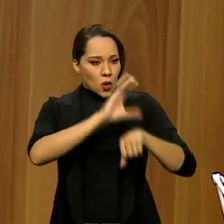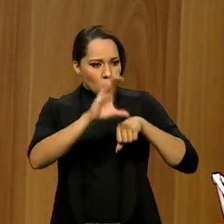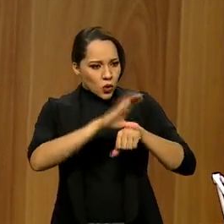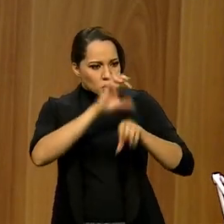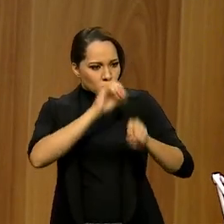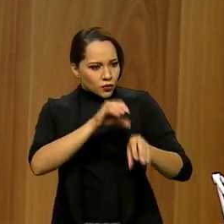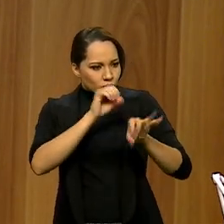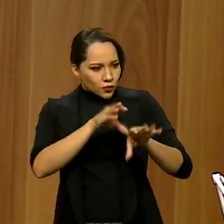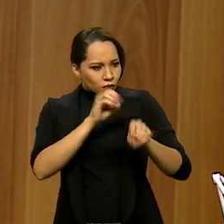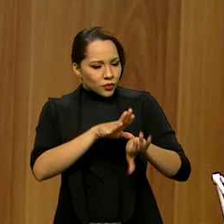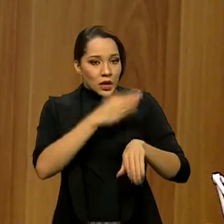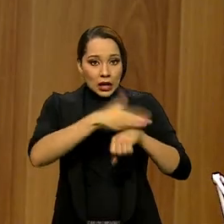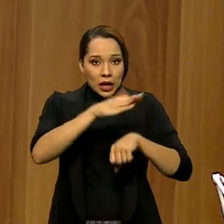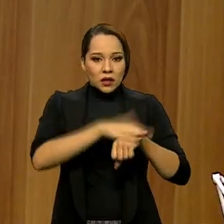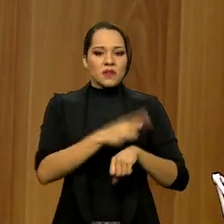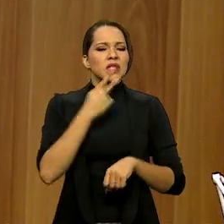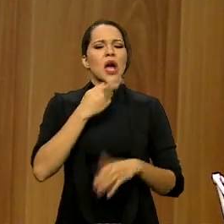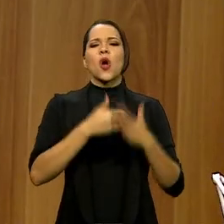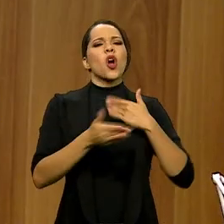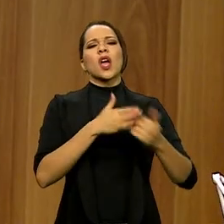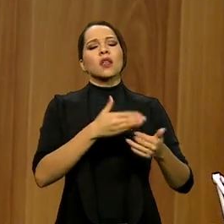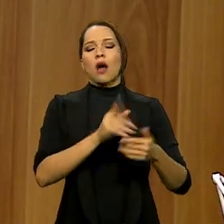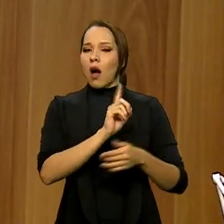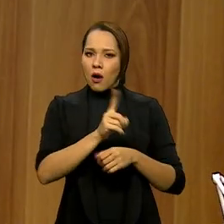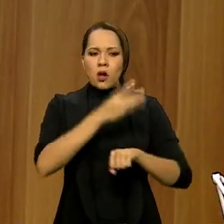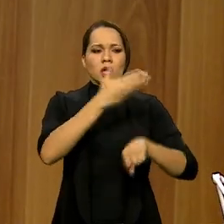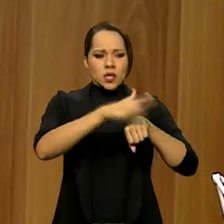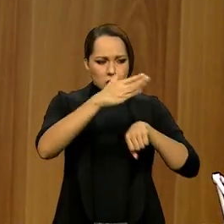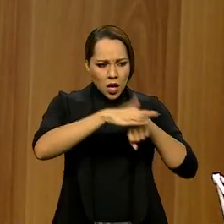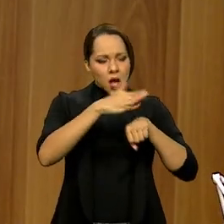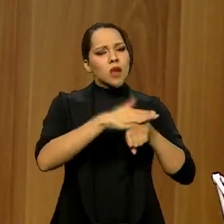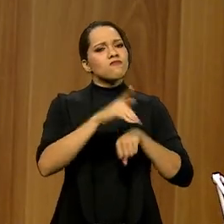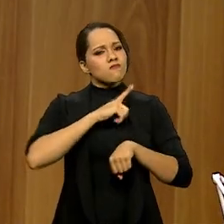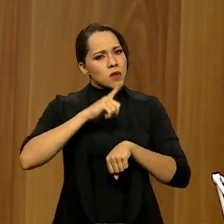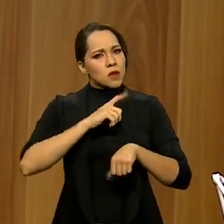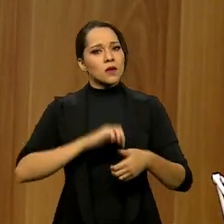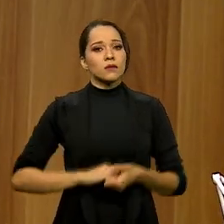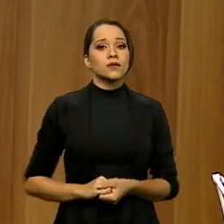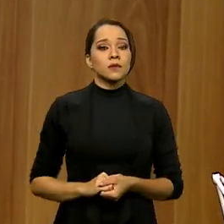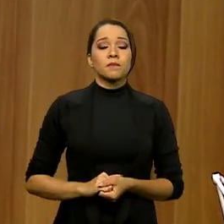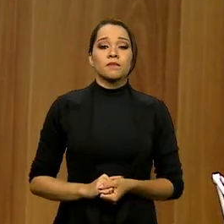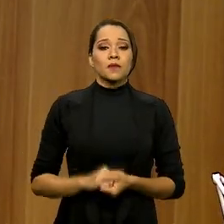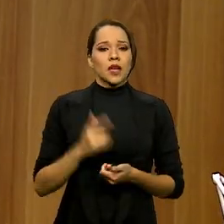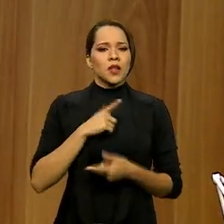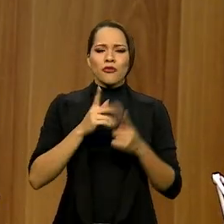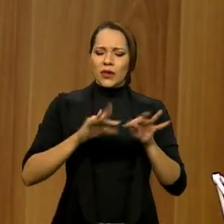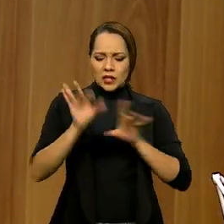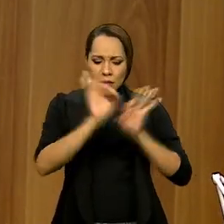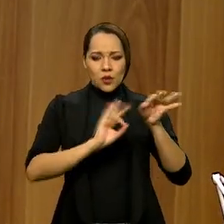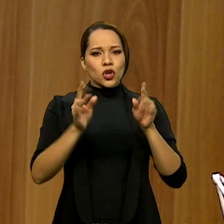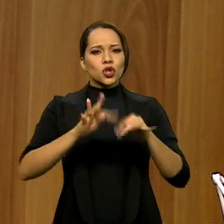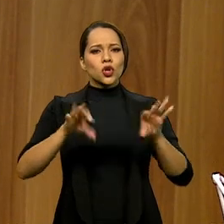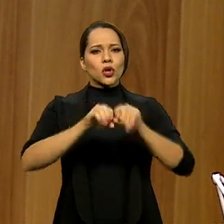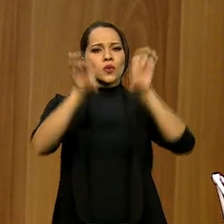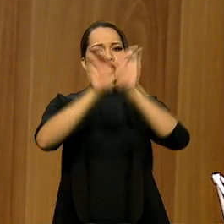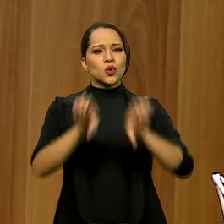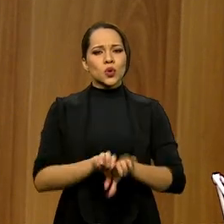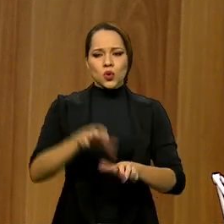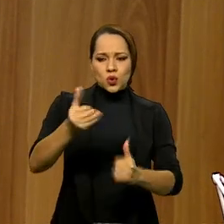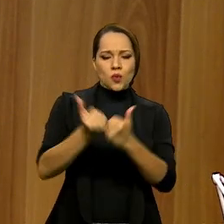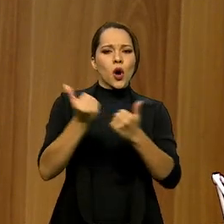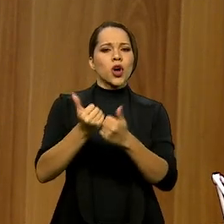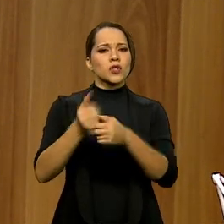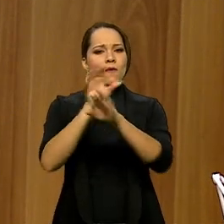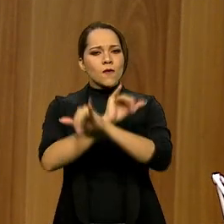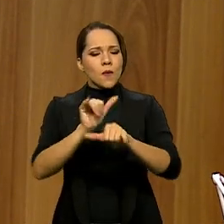foi uma coisa assim, faz de qualquer jeito. Não, eles foram capacitados. Nós estruturamos todo um material de suporte, de formação